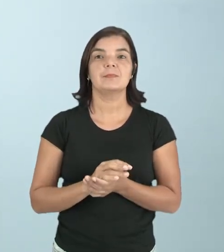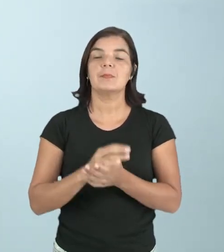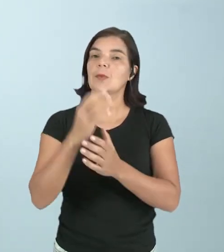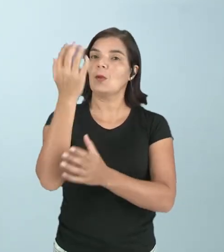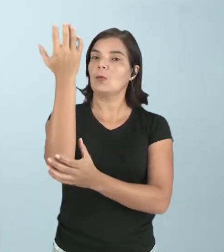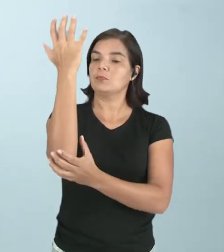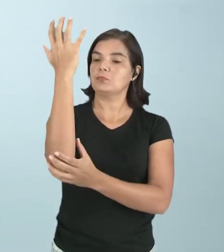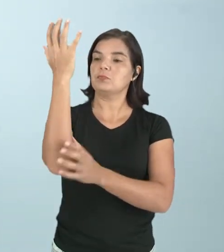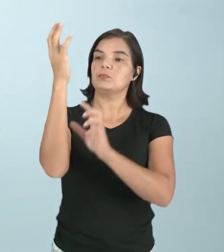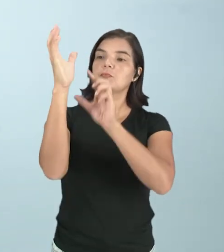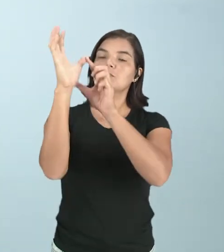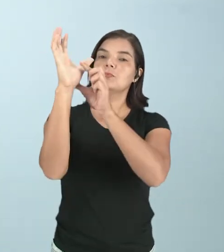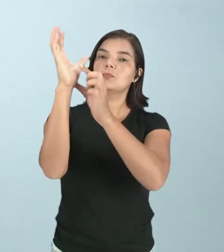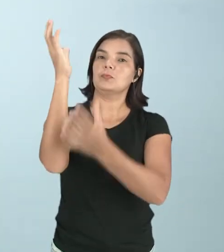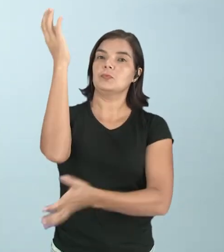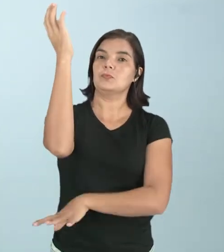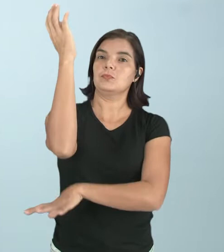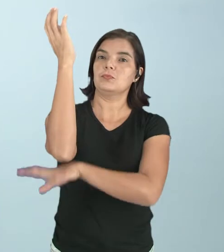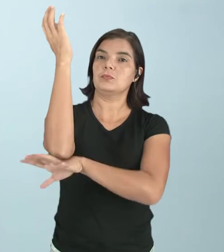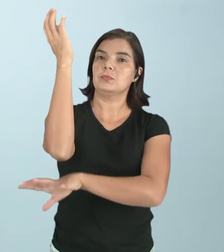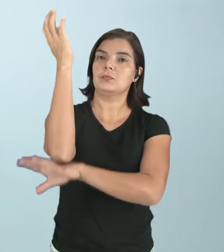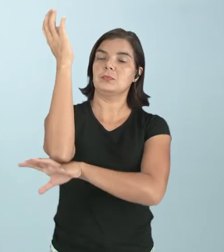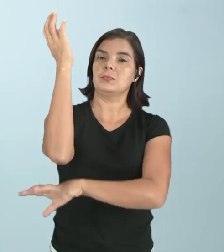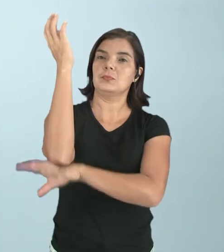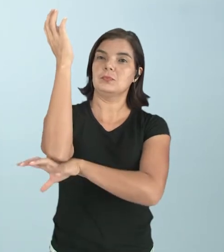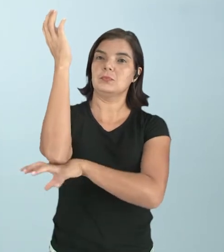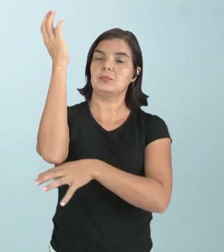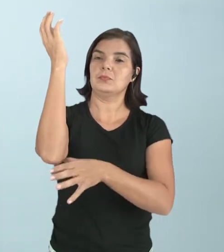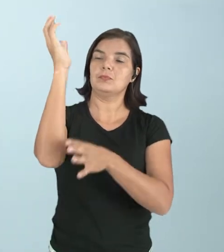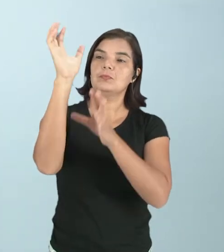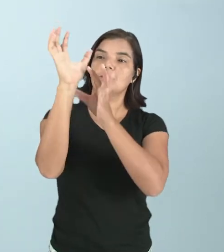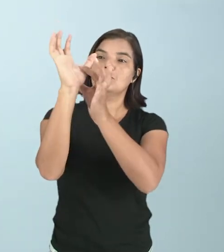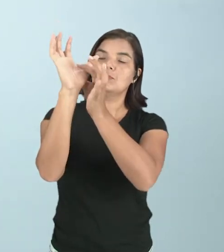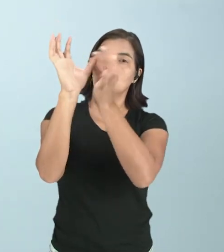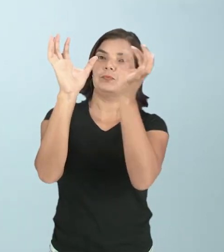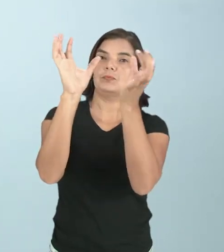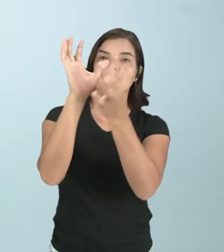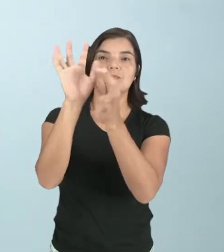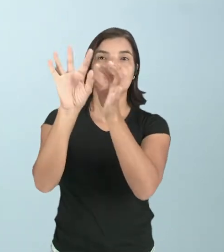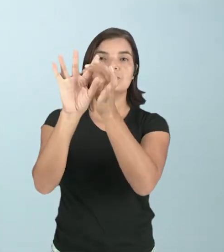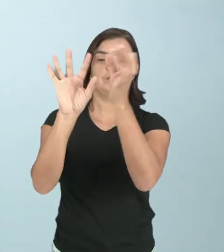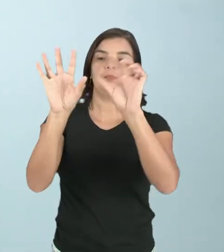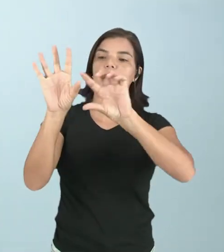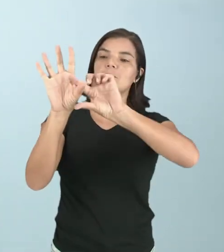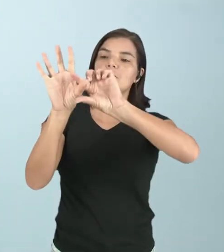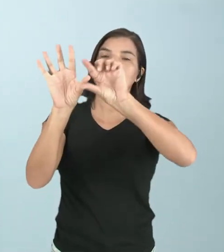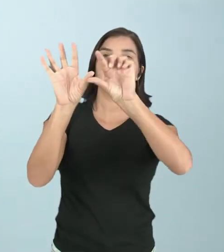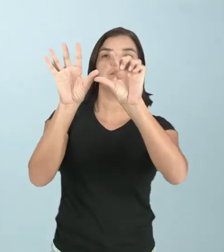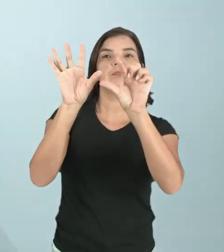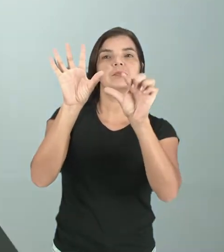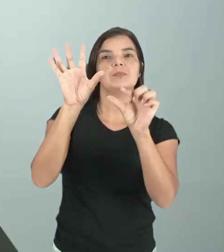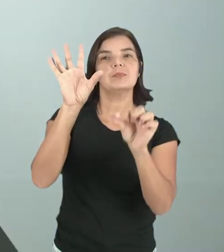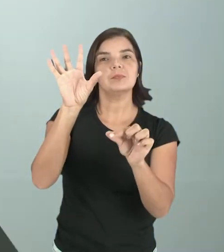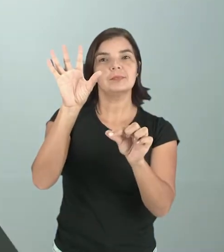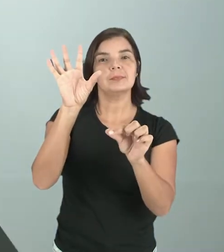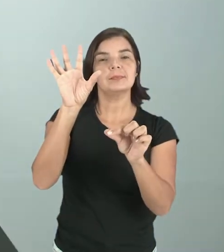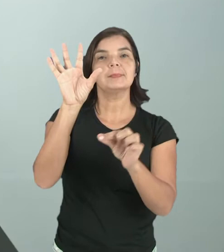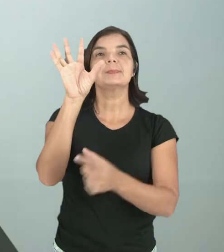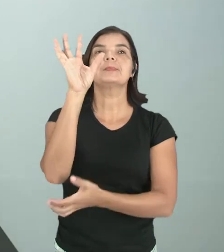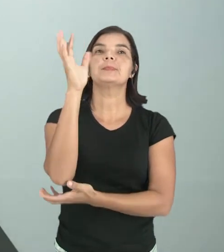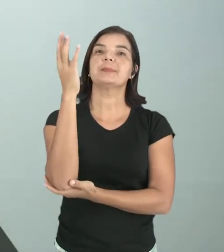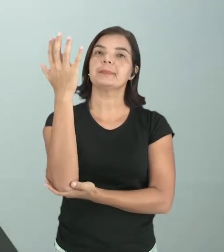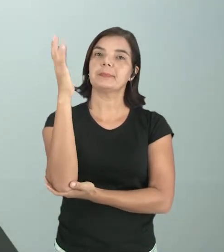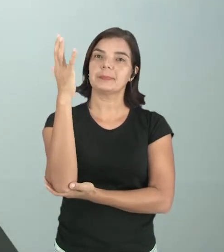partes. Nasce o caule, nasce todos os galhos, as folhas. E essas